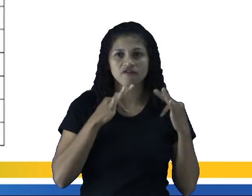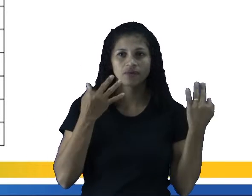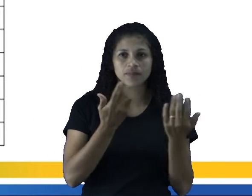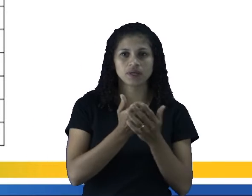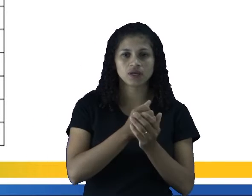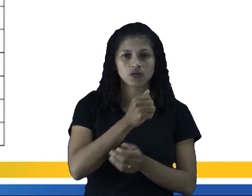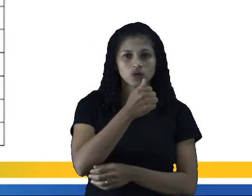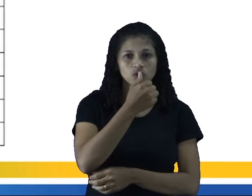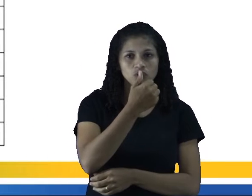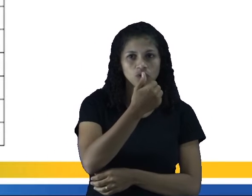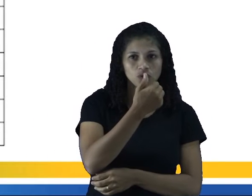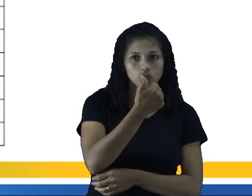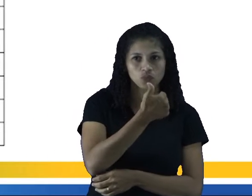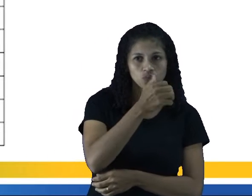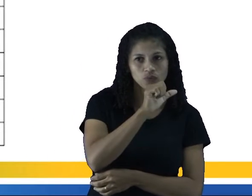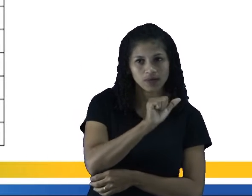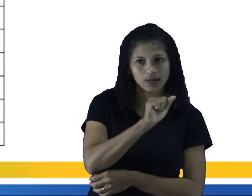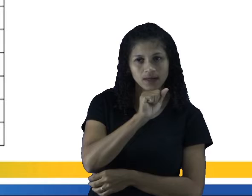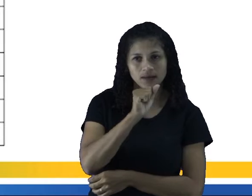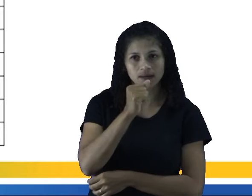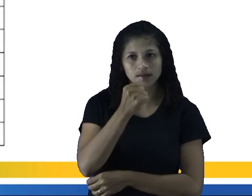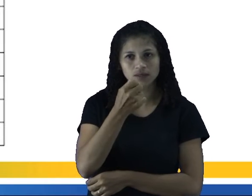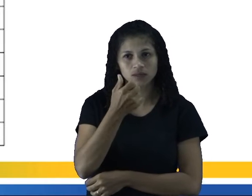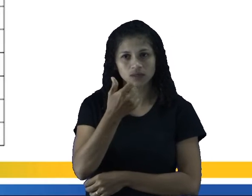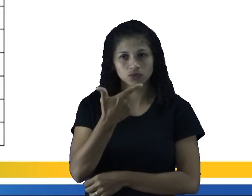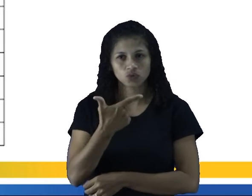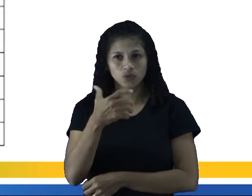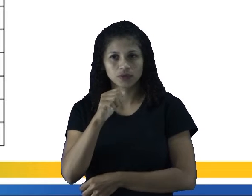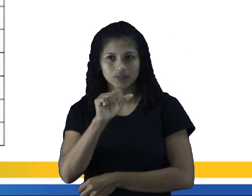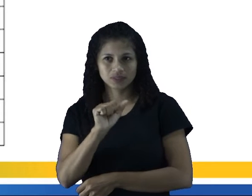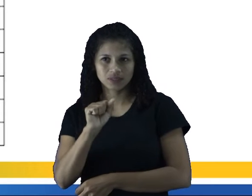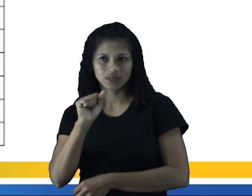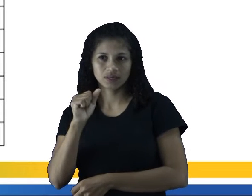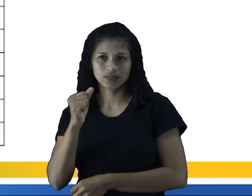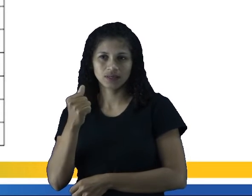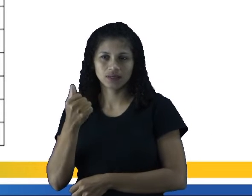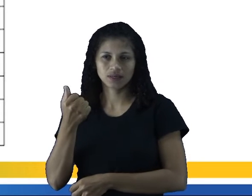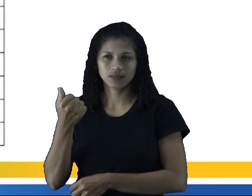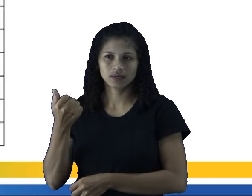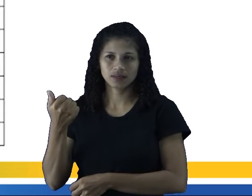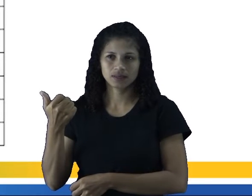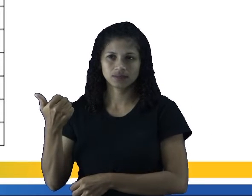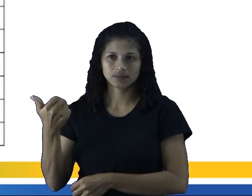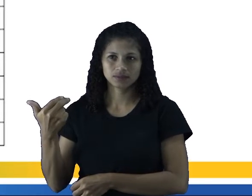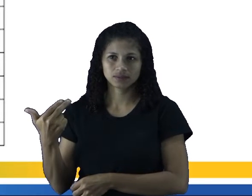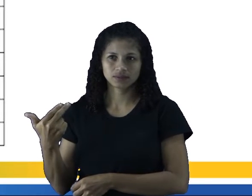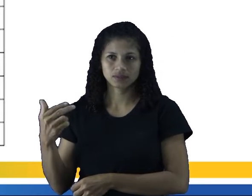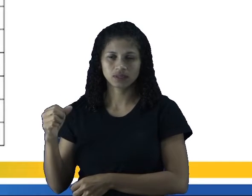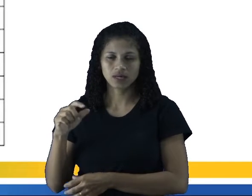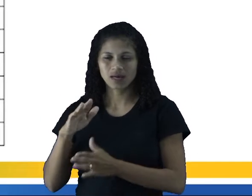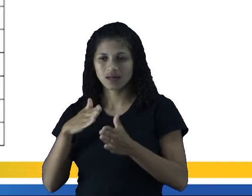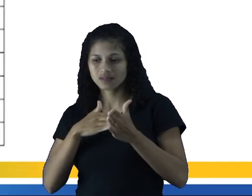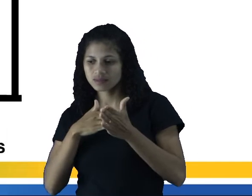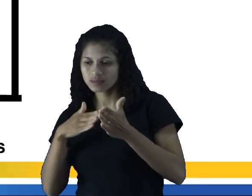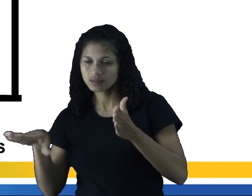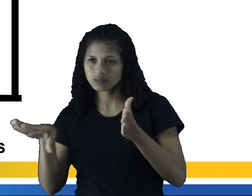1A, família 2A, família 3A, 4A, 5A, 6A, 7A e